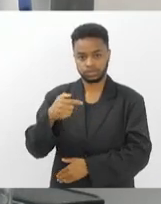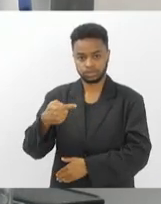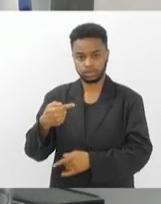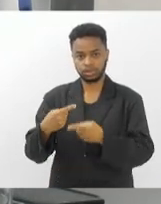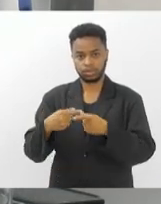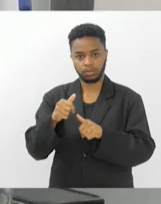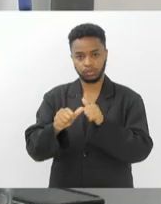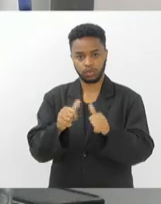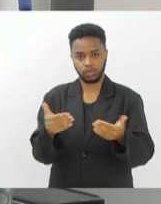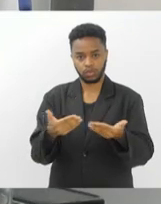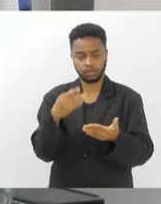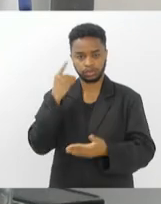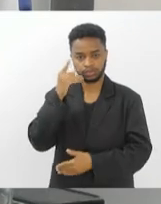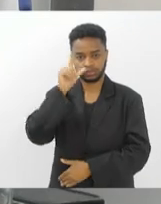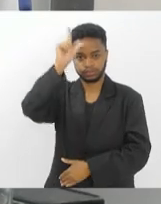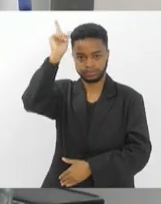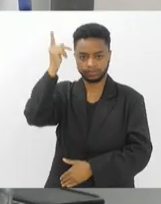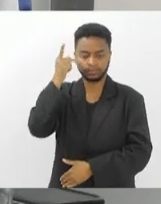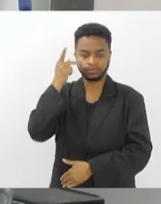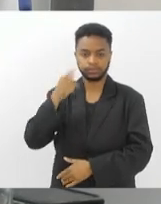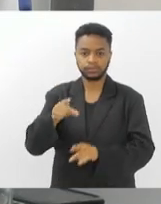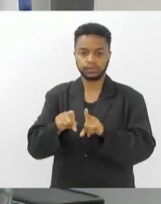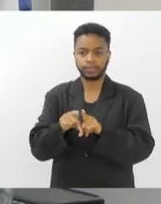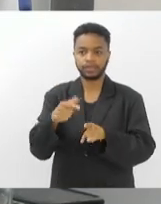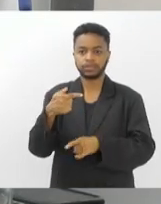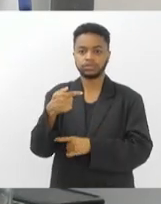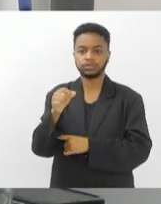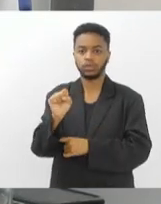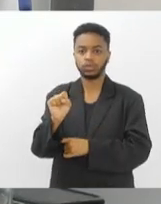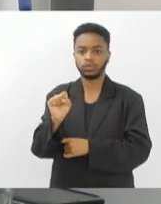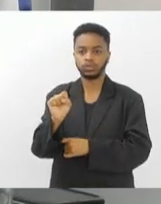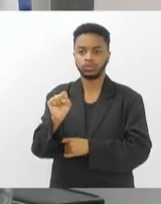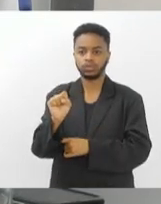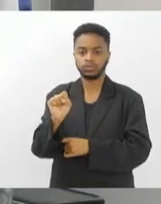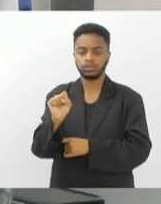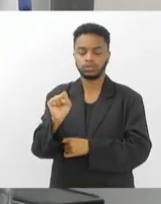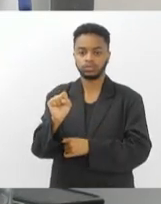alterado agora pelo deputado Luiz Paulo. 78, faltou 78.